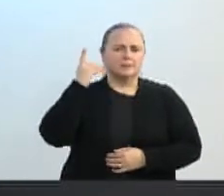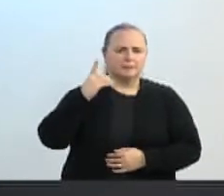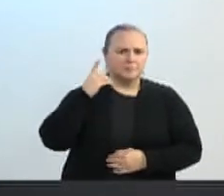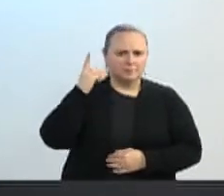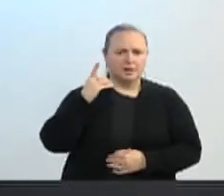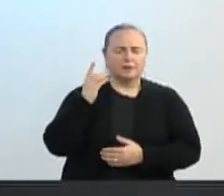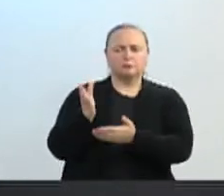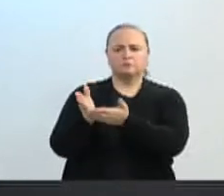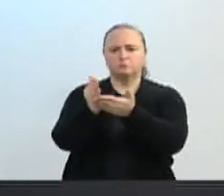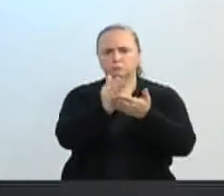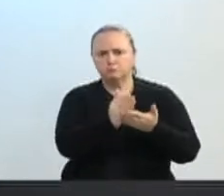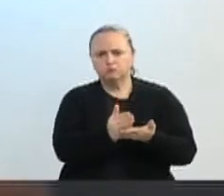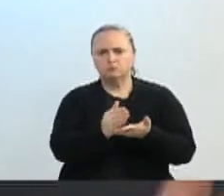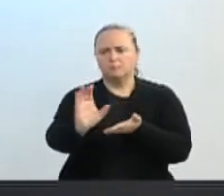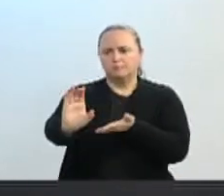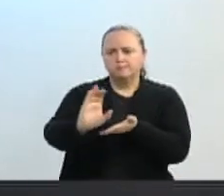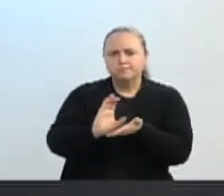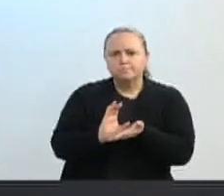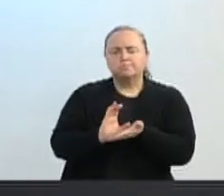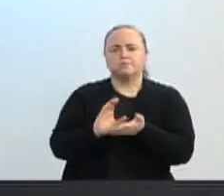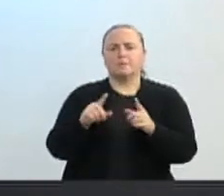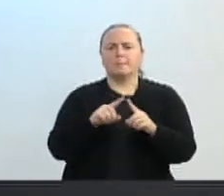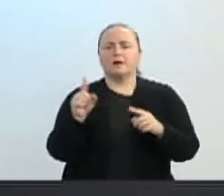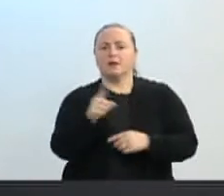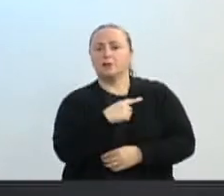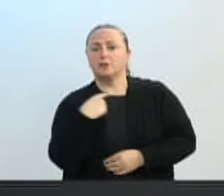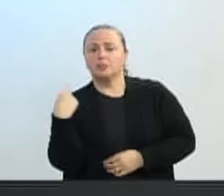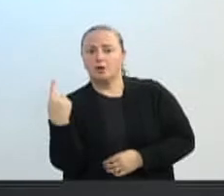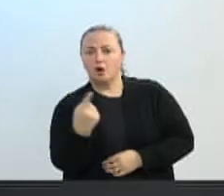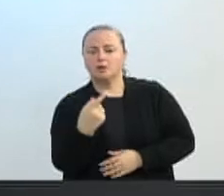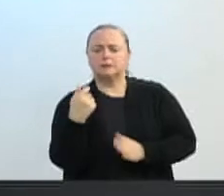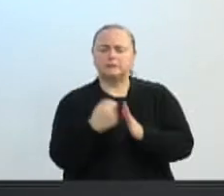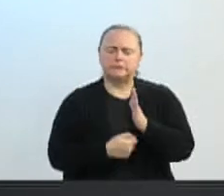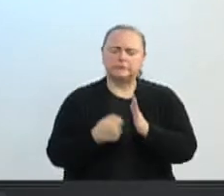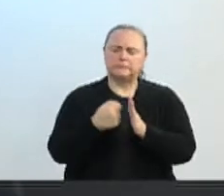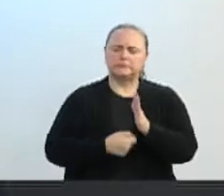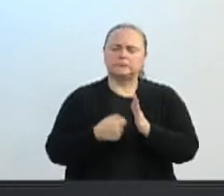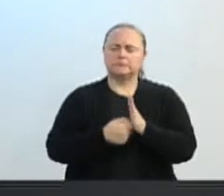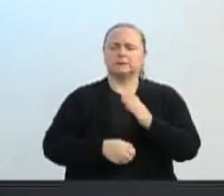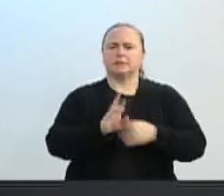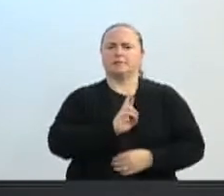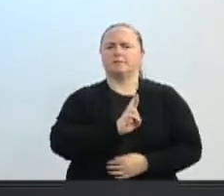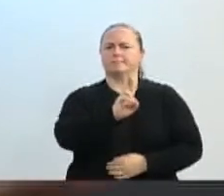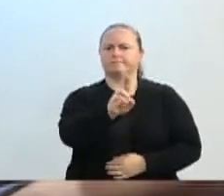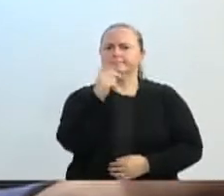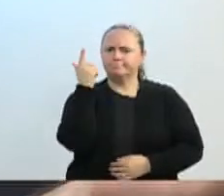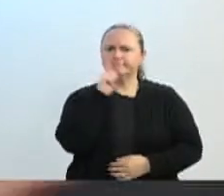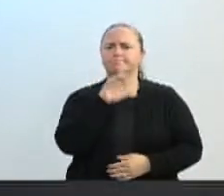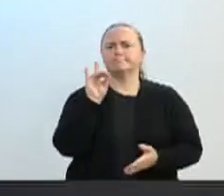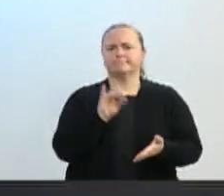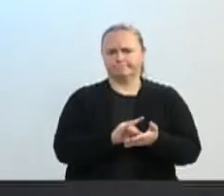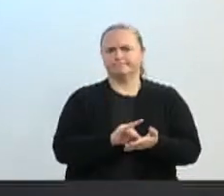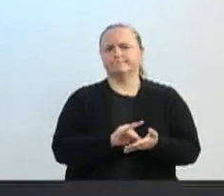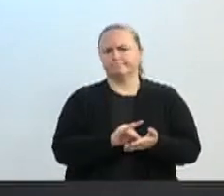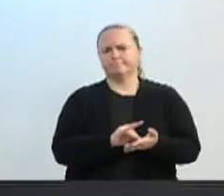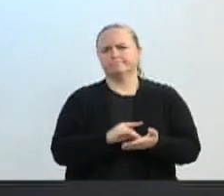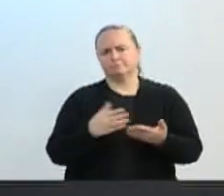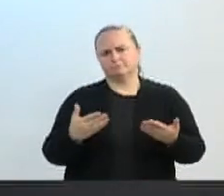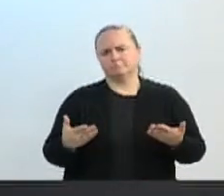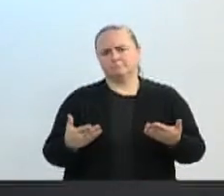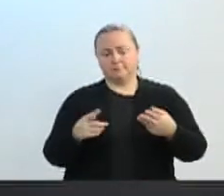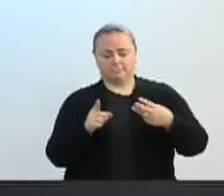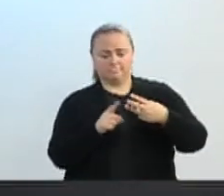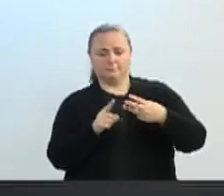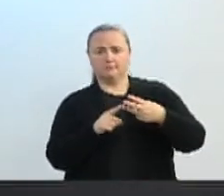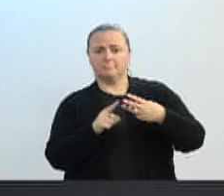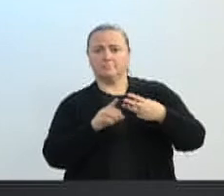recursos, né? Nós temos que, sim, batalhar para ter nossa representação própria aqui no município. Até por ser a terceira maior cidade do estado de Santa Catarina,